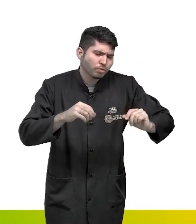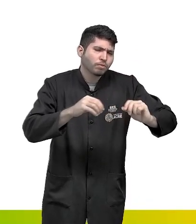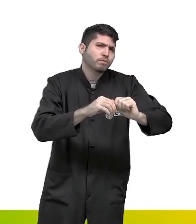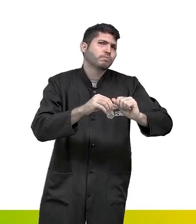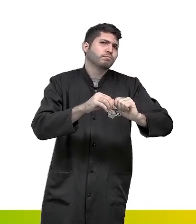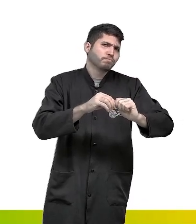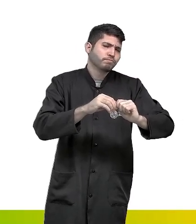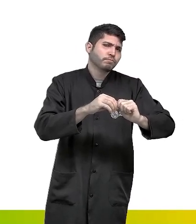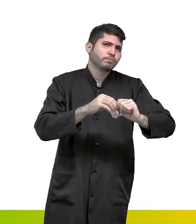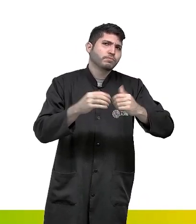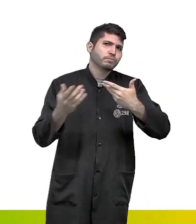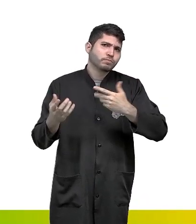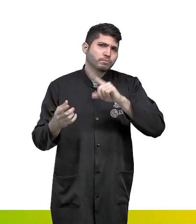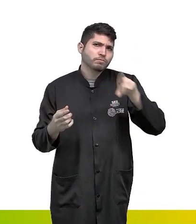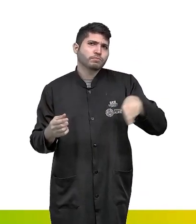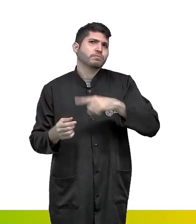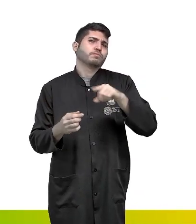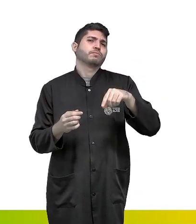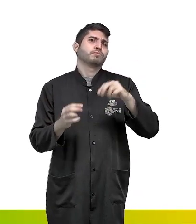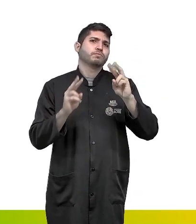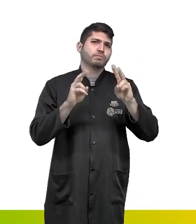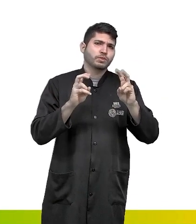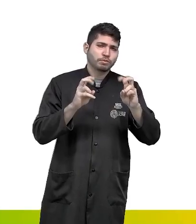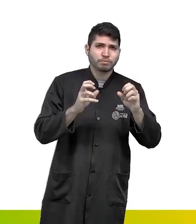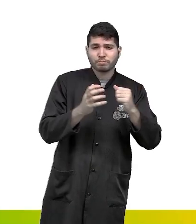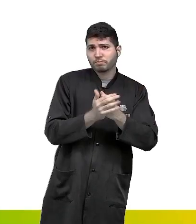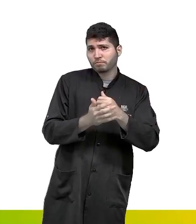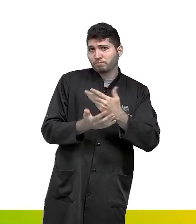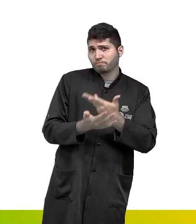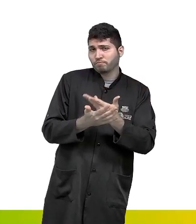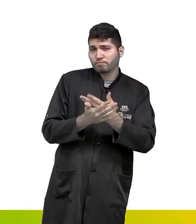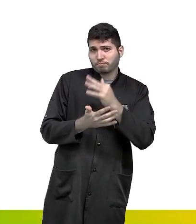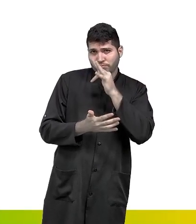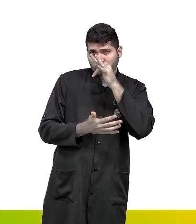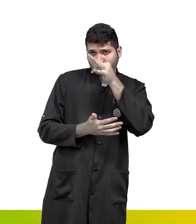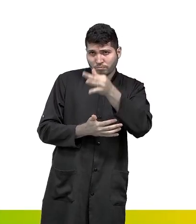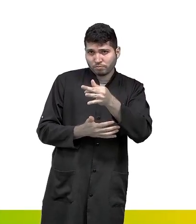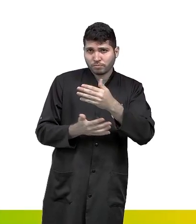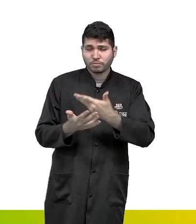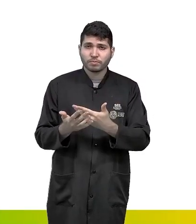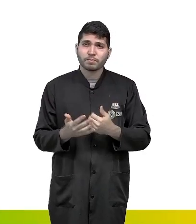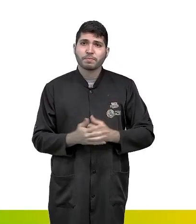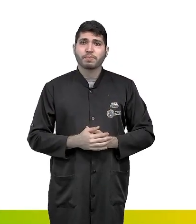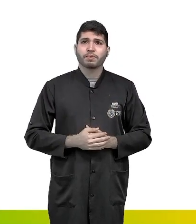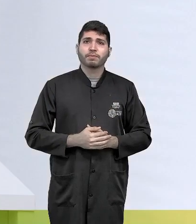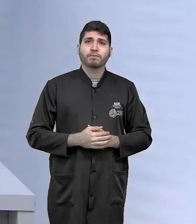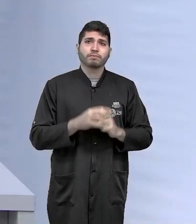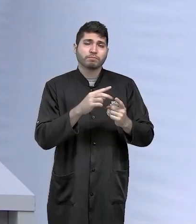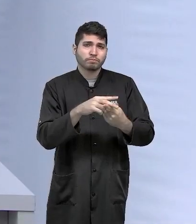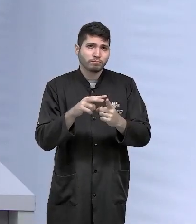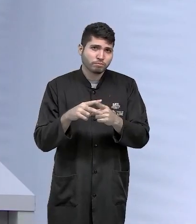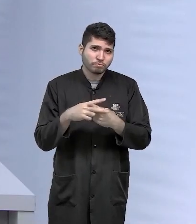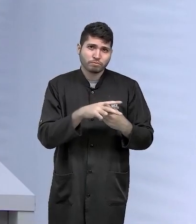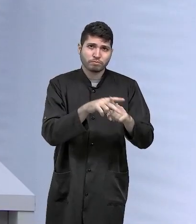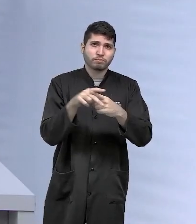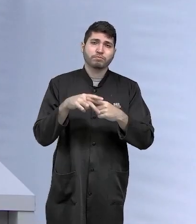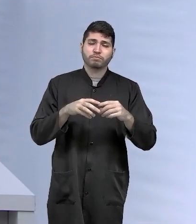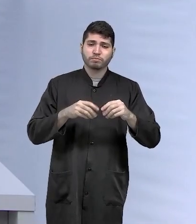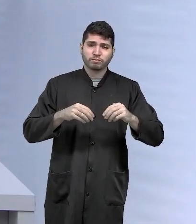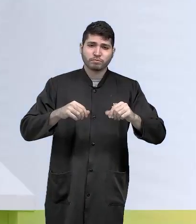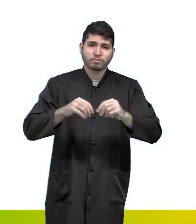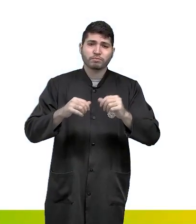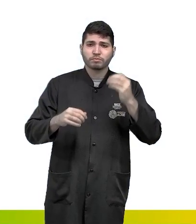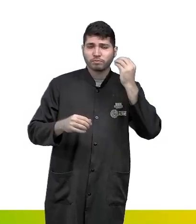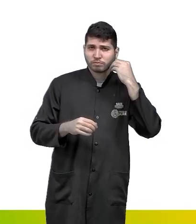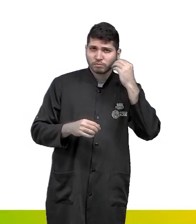aulas futuras nossas, tá? E, por último, a reforma agrária, que surge como uma forma de